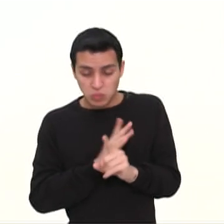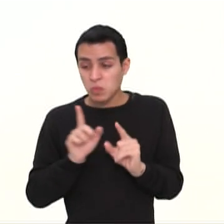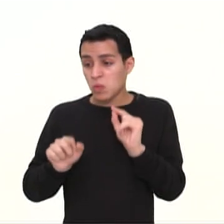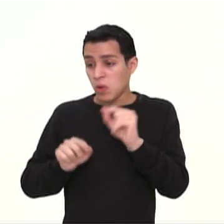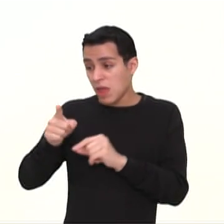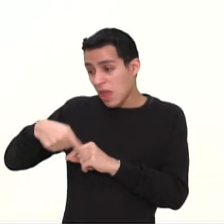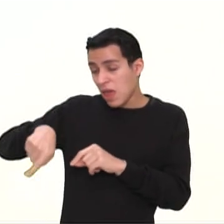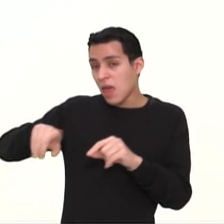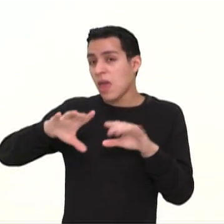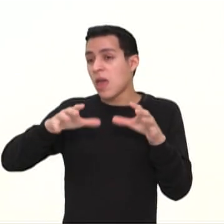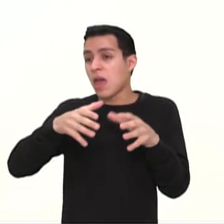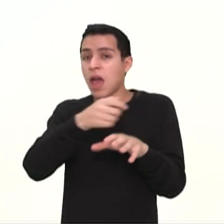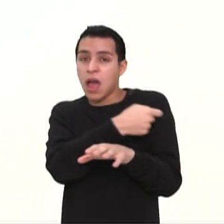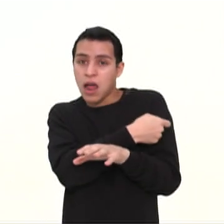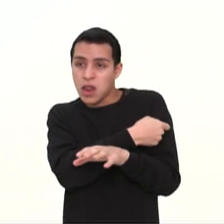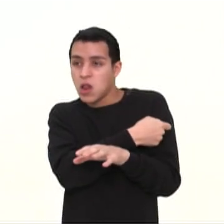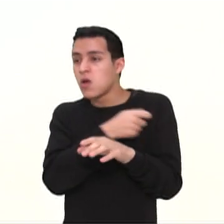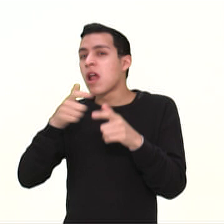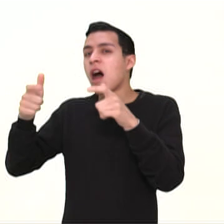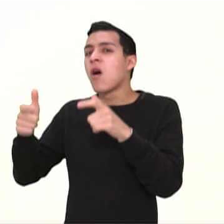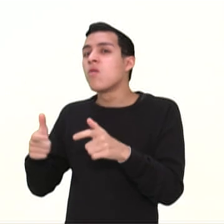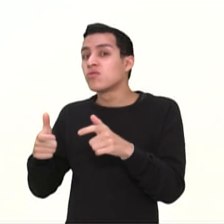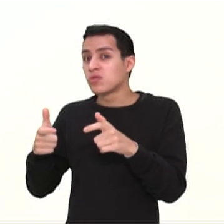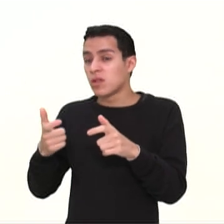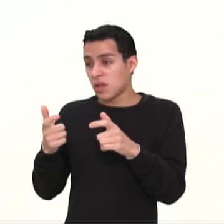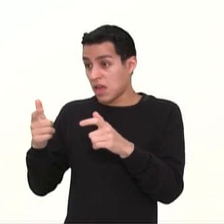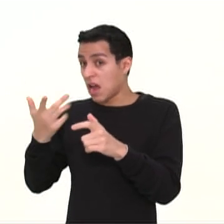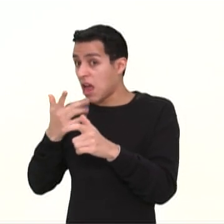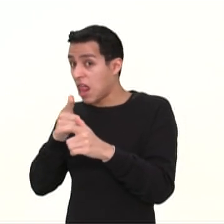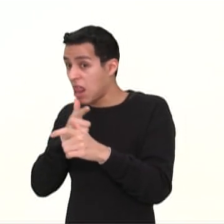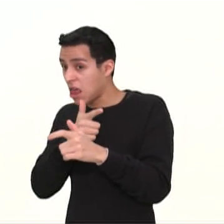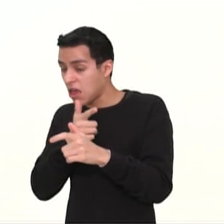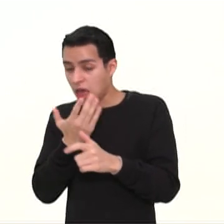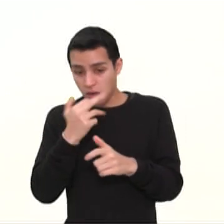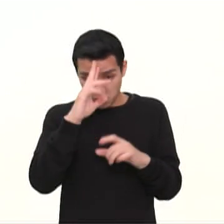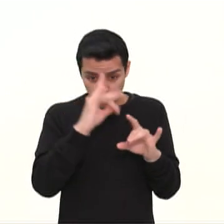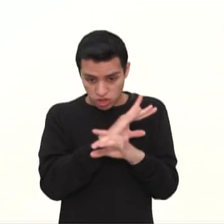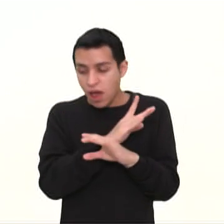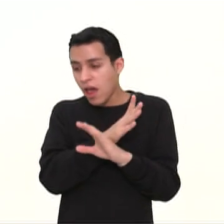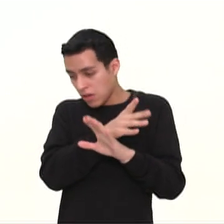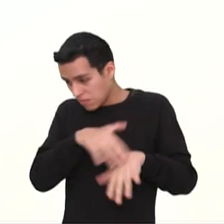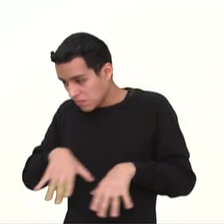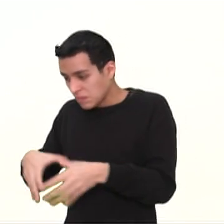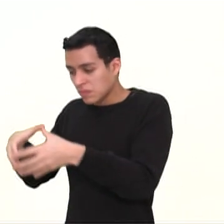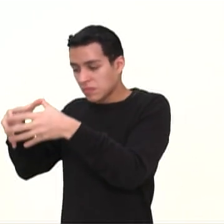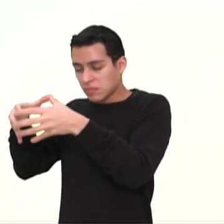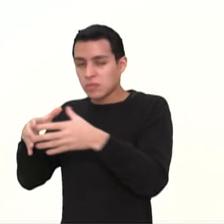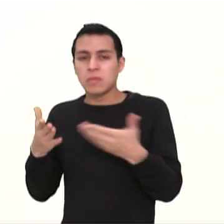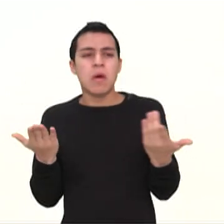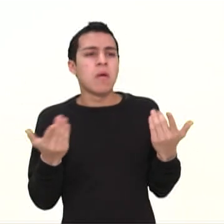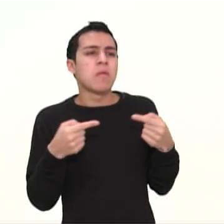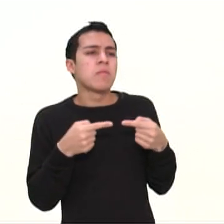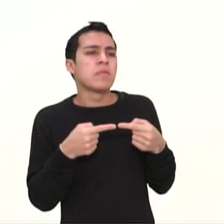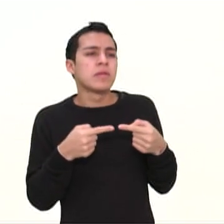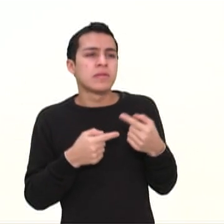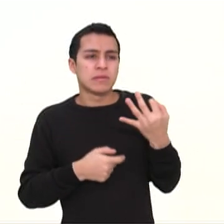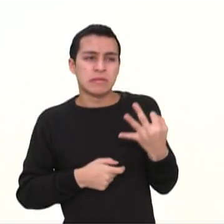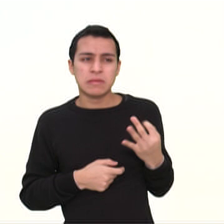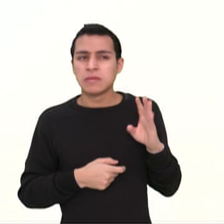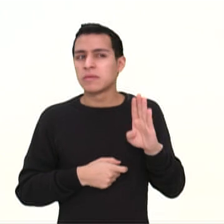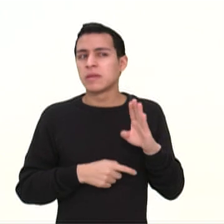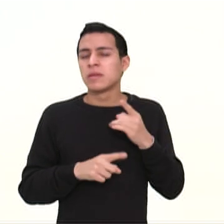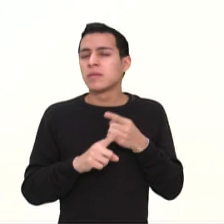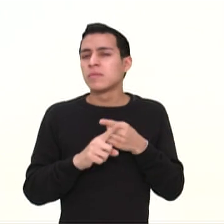lanchonete depois do almoço. Could going or could go? Could go. Por